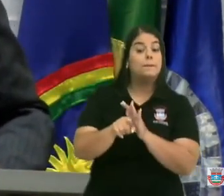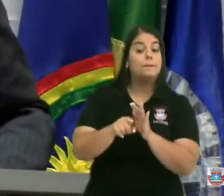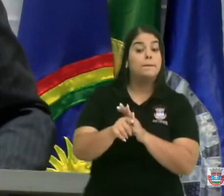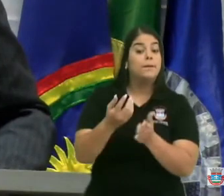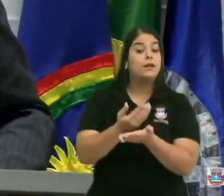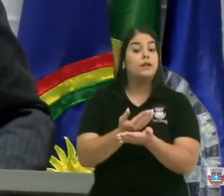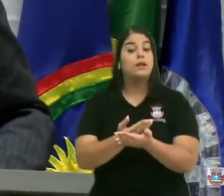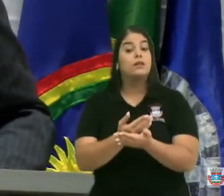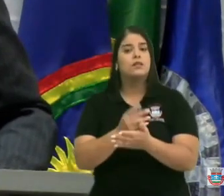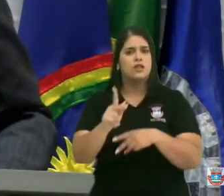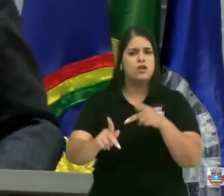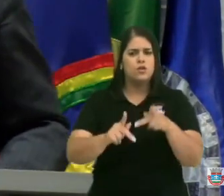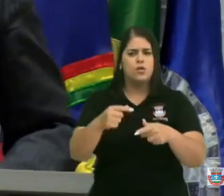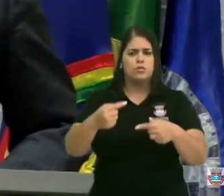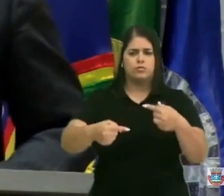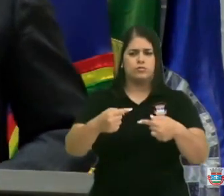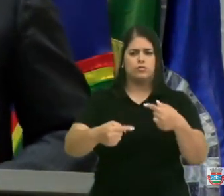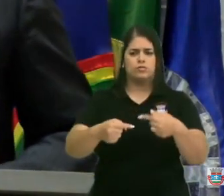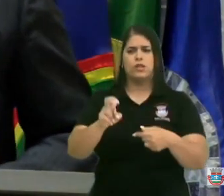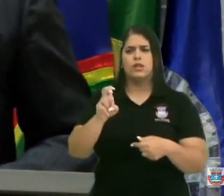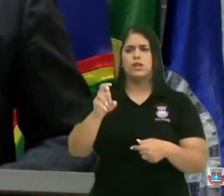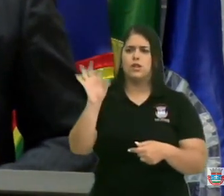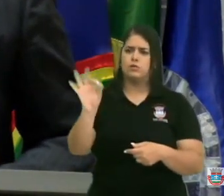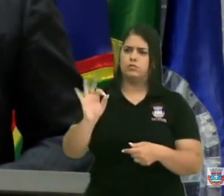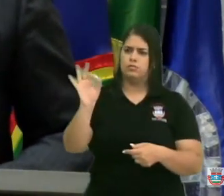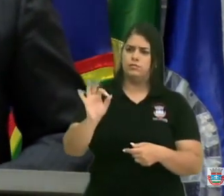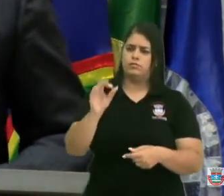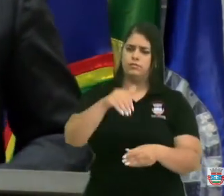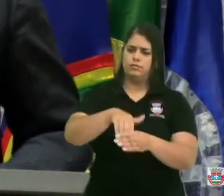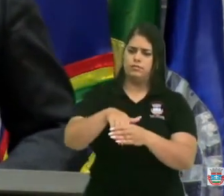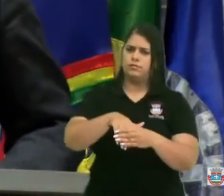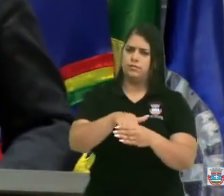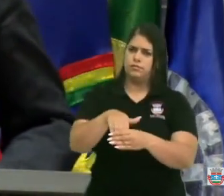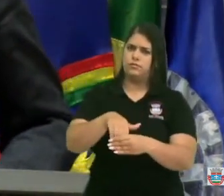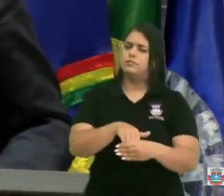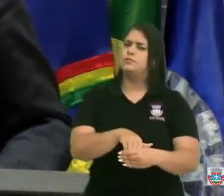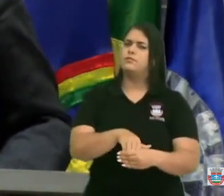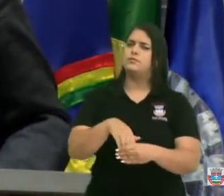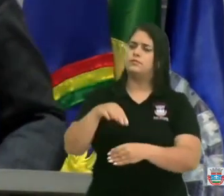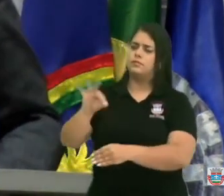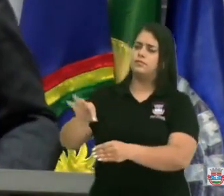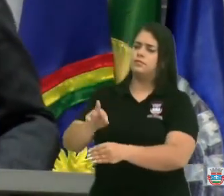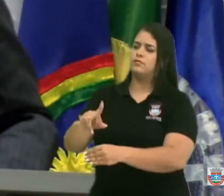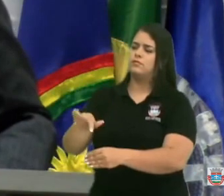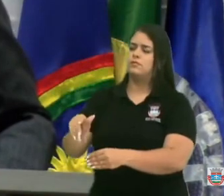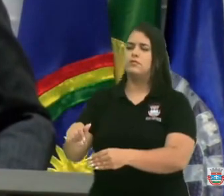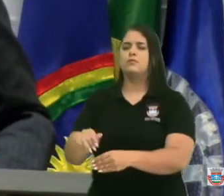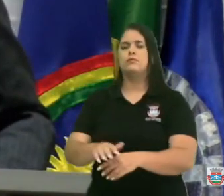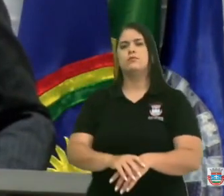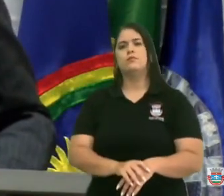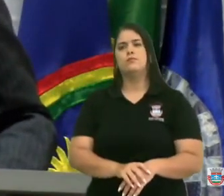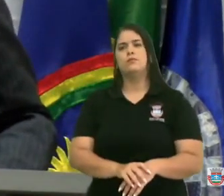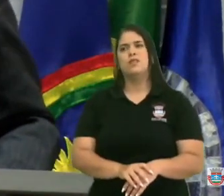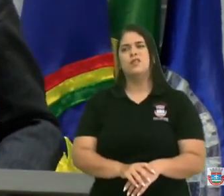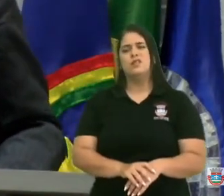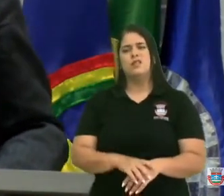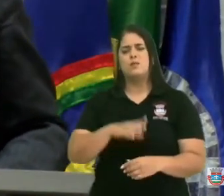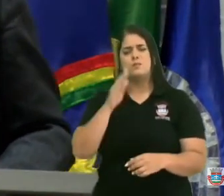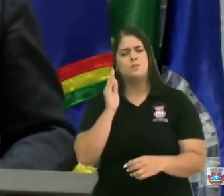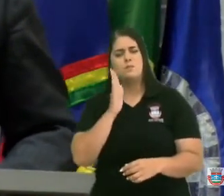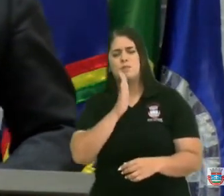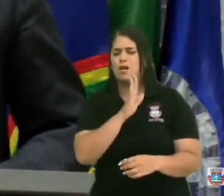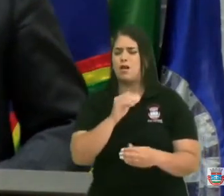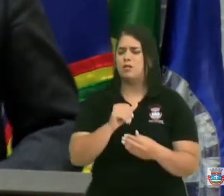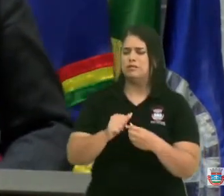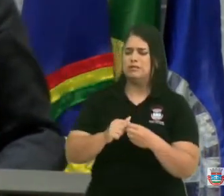era para ter 5% dos votos do Espírito Santo, não era para ter, porque foi feito muita maldade com o povo